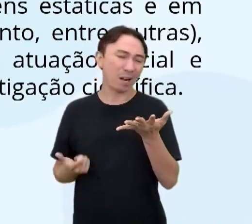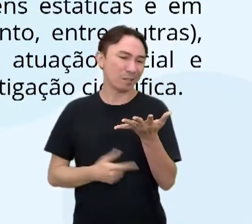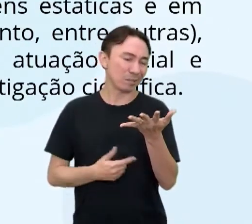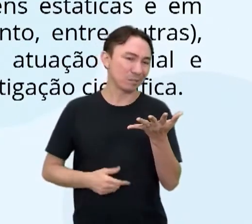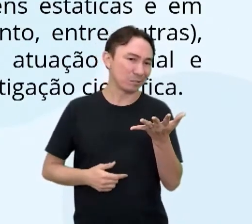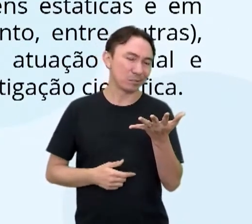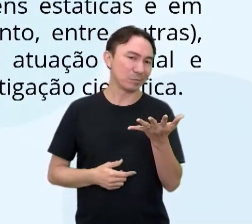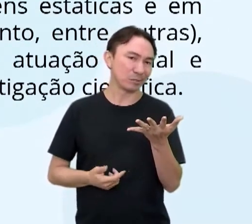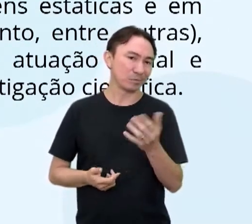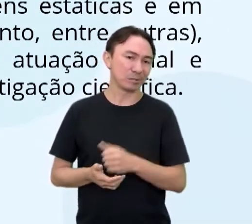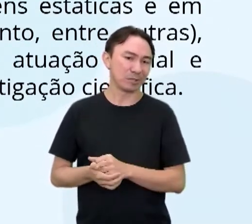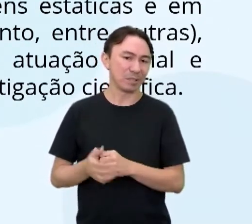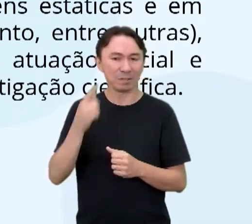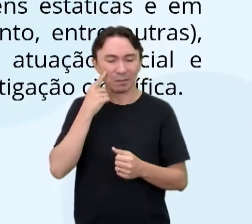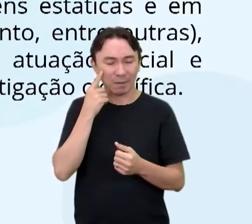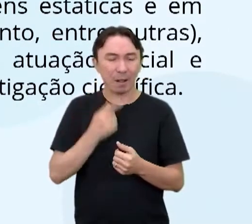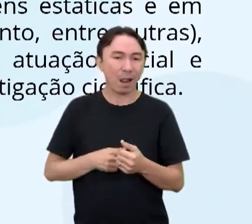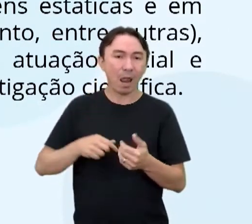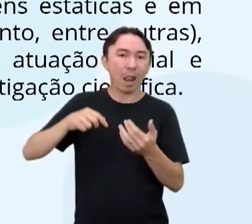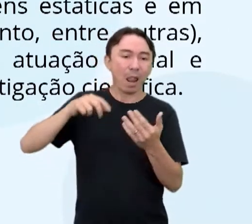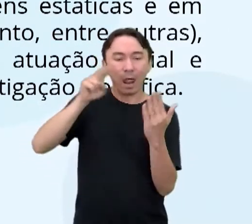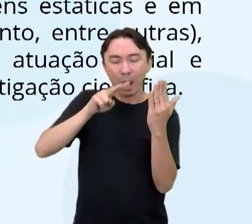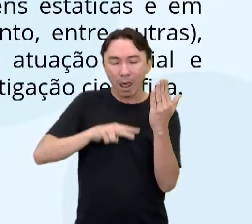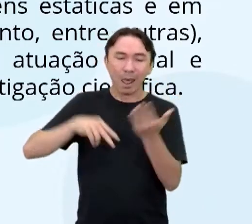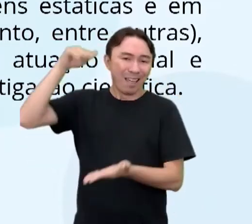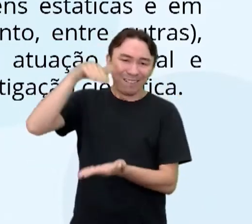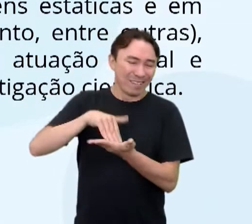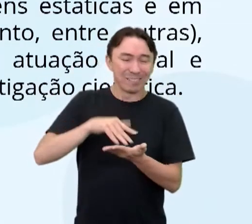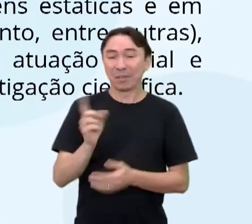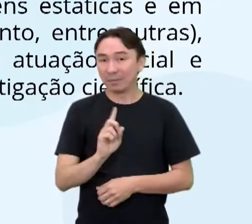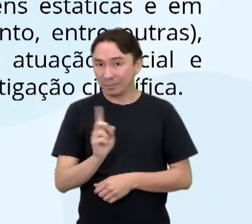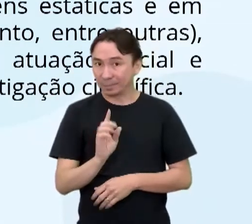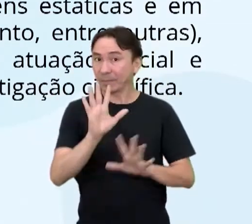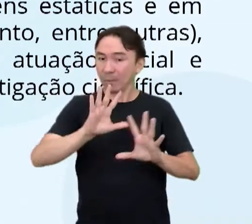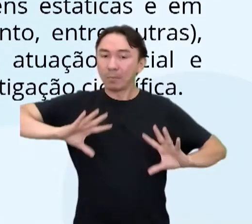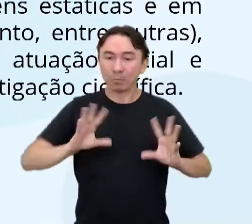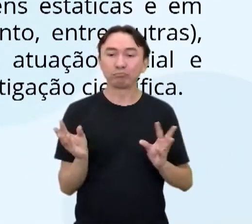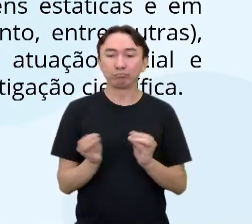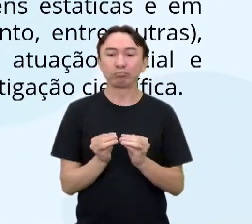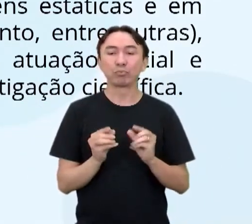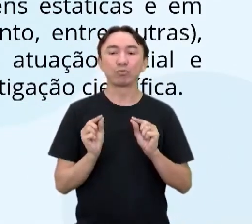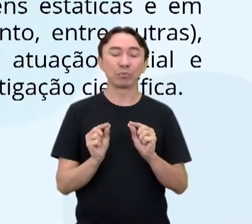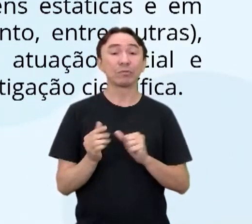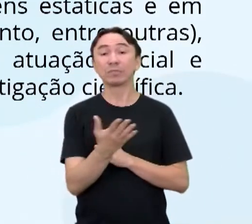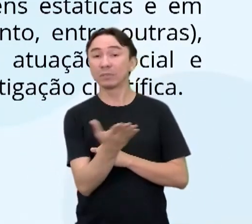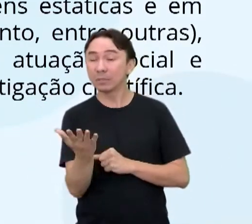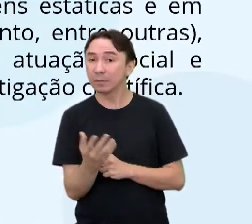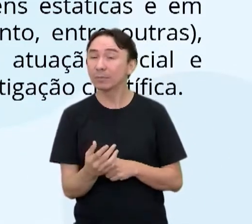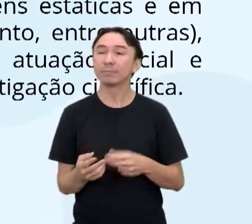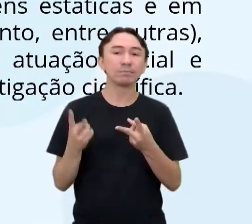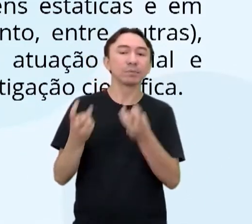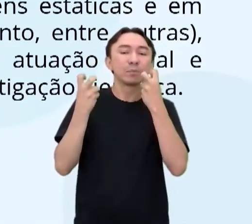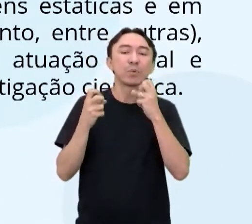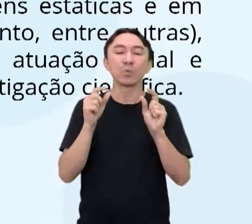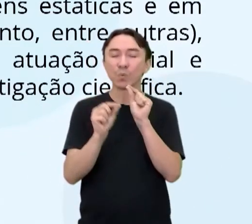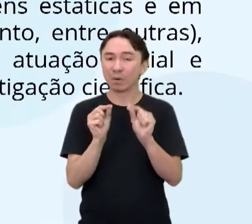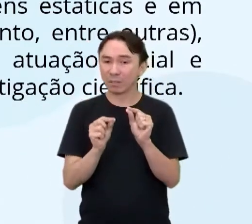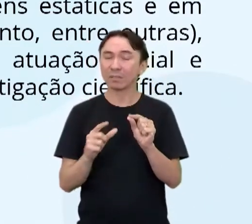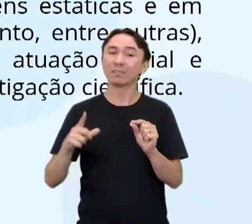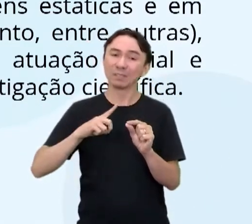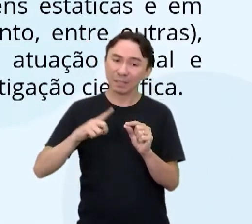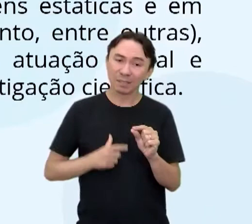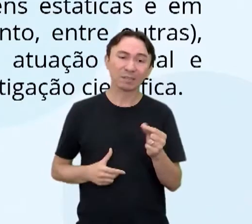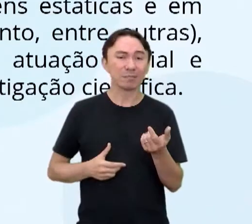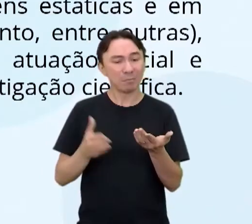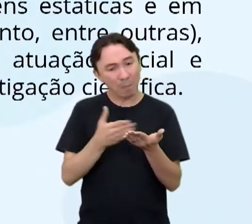Então, para não ficar lendo até o final, porque senão fica um pouco cansativo, mas para vocês perceberem que vocês vão ter acesso, né, a esse material